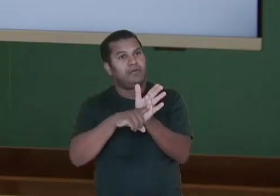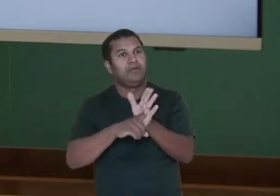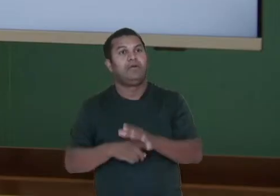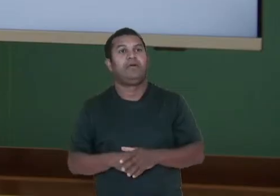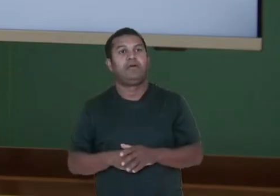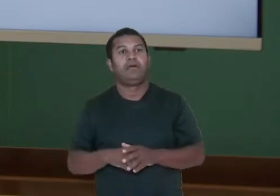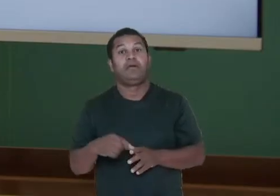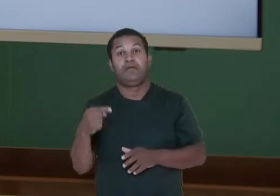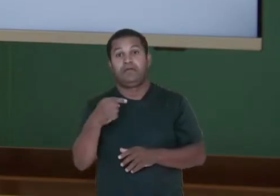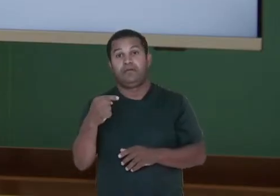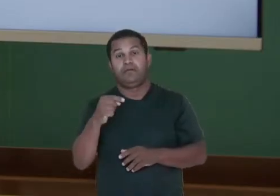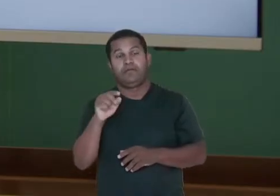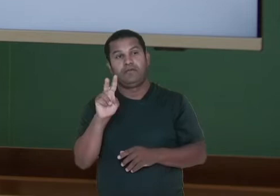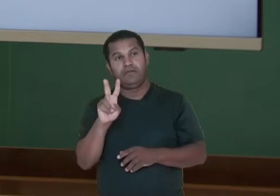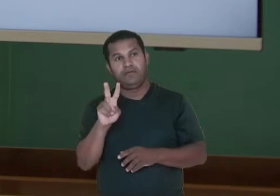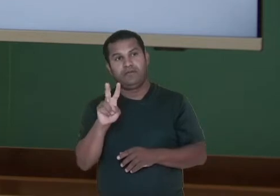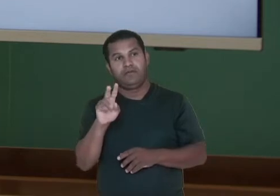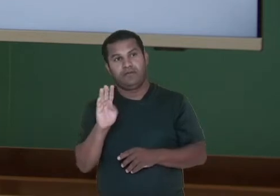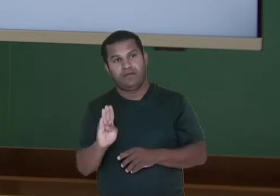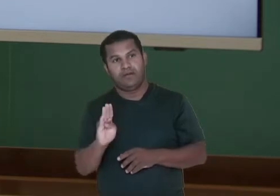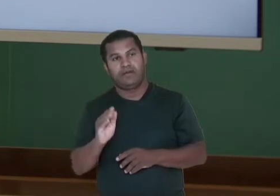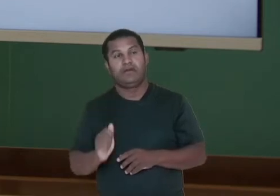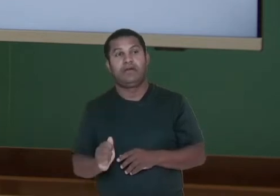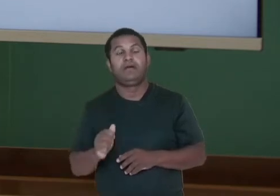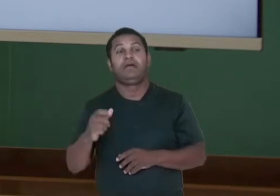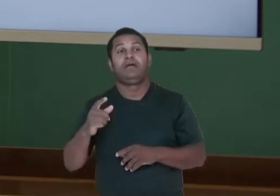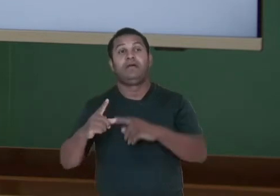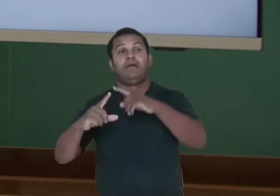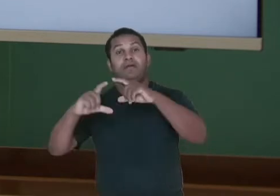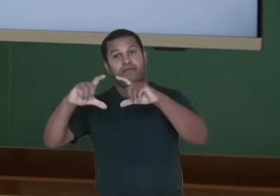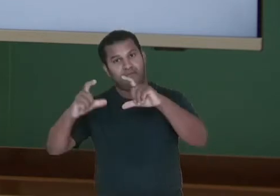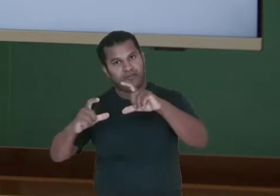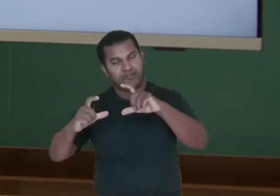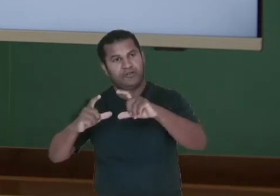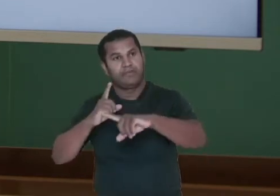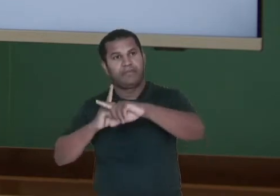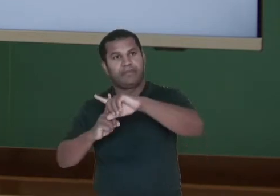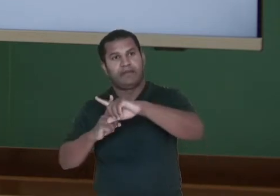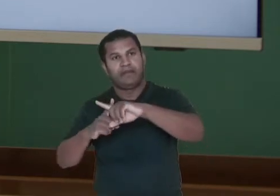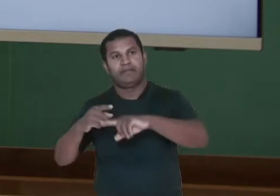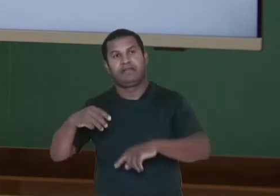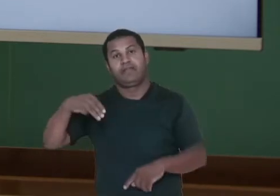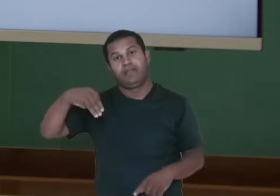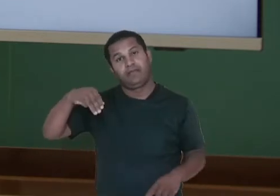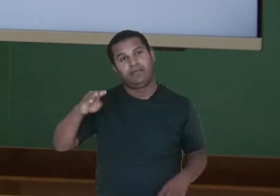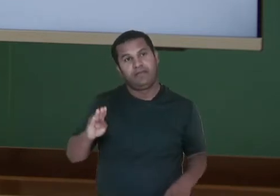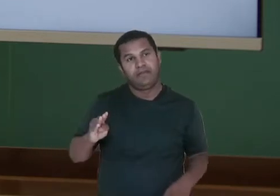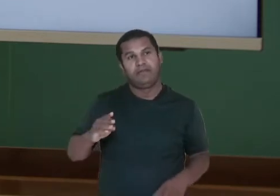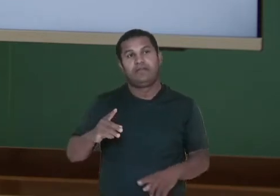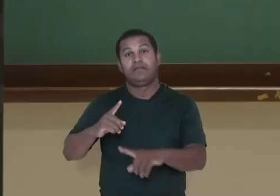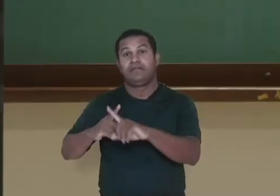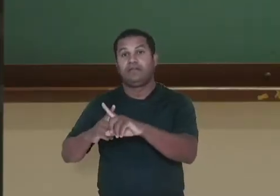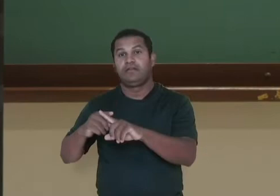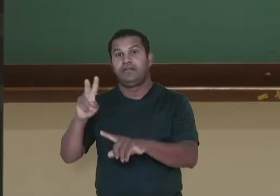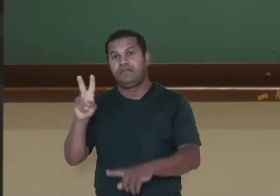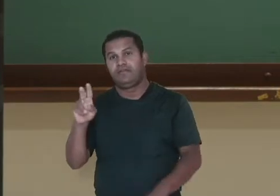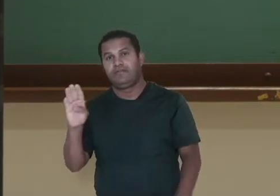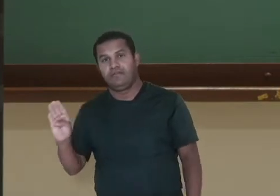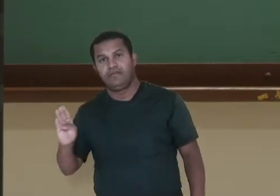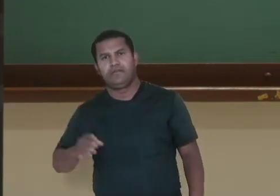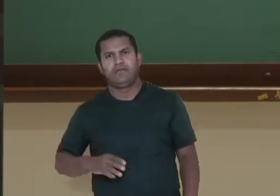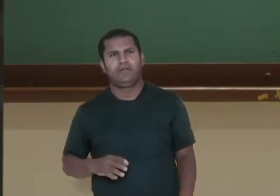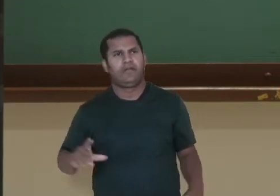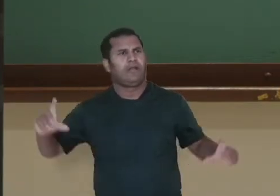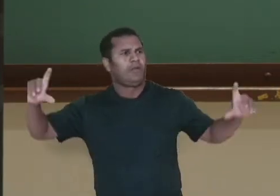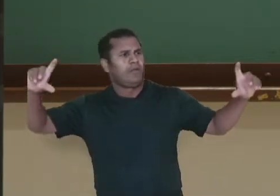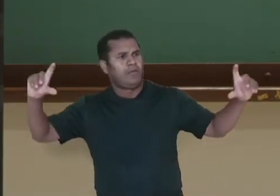vezes a velocidade do B. Nesse caso agora ele é positivo. Certo? Então vejam que a própria equação, ela implica para mim